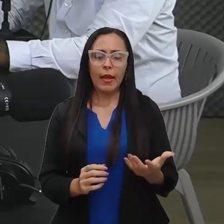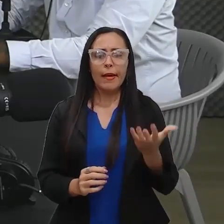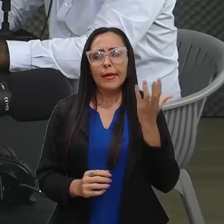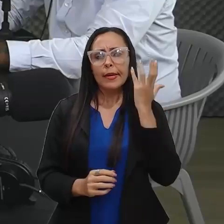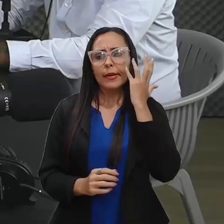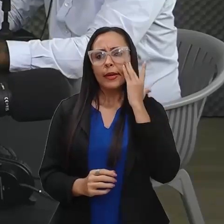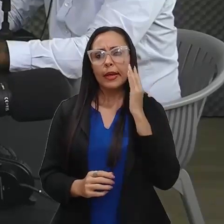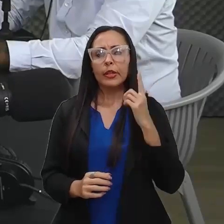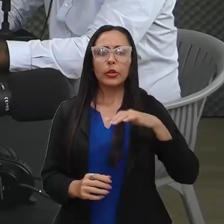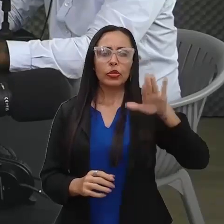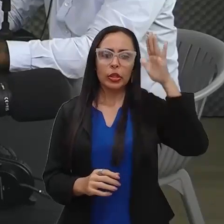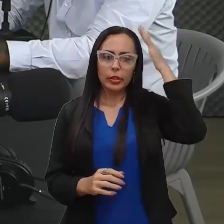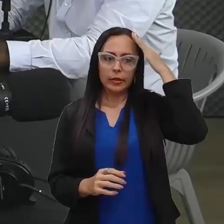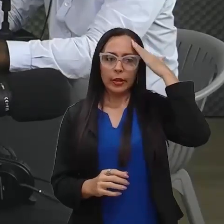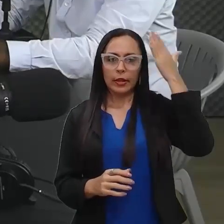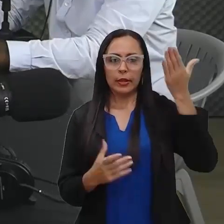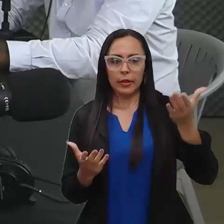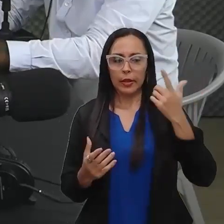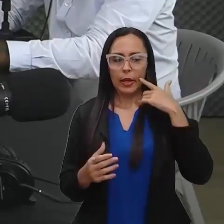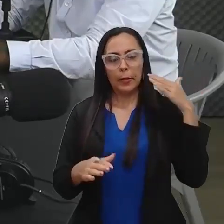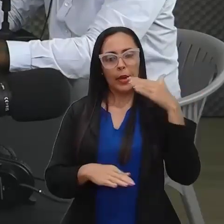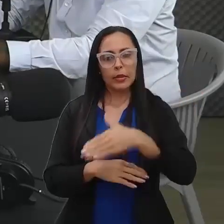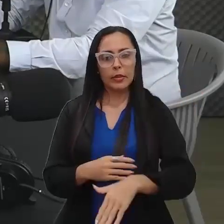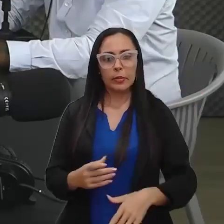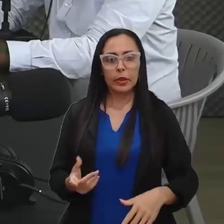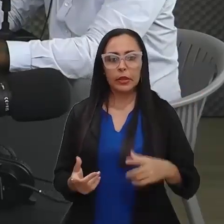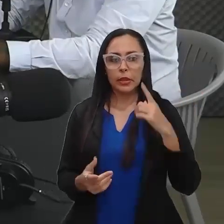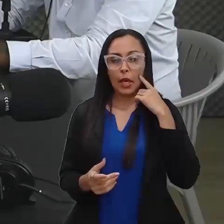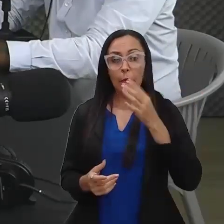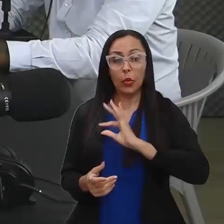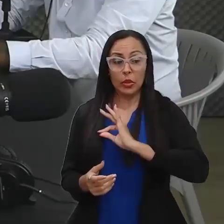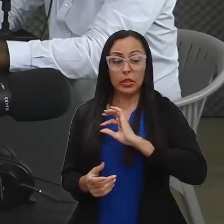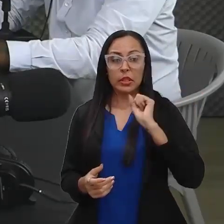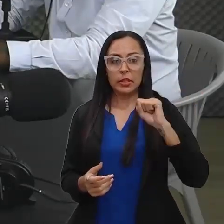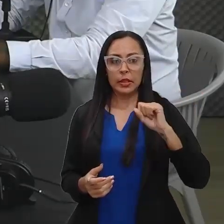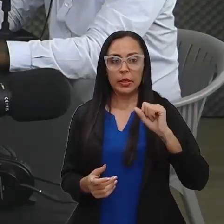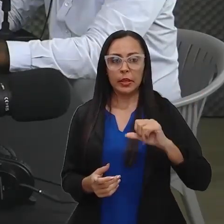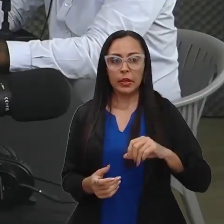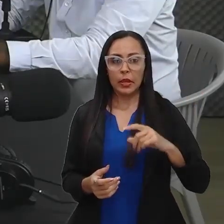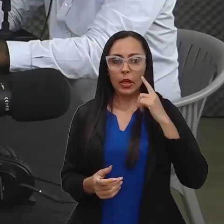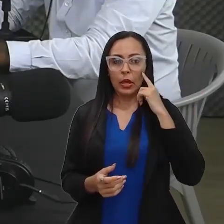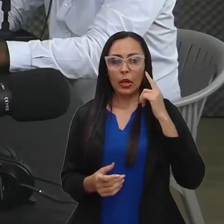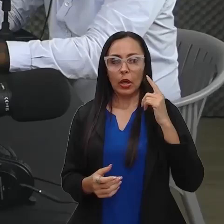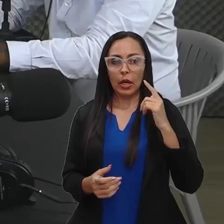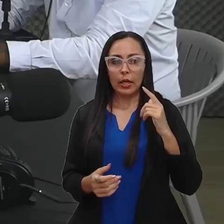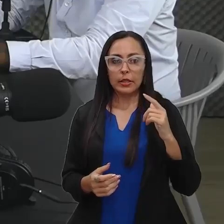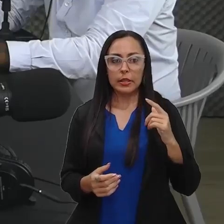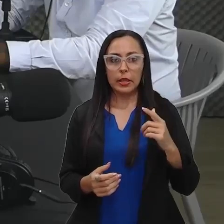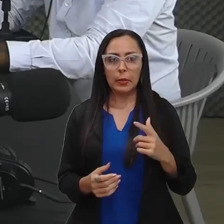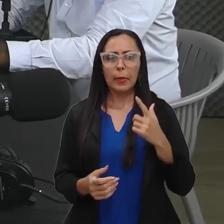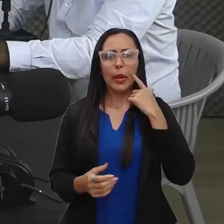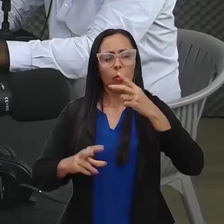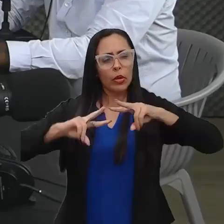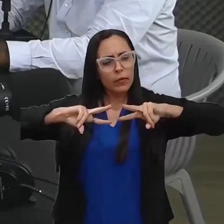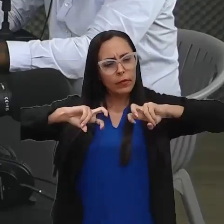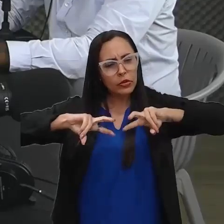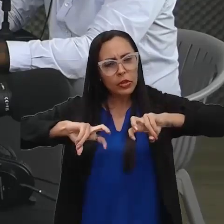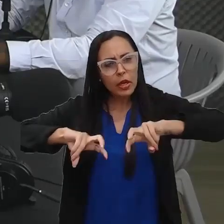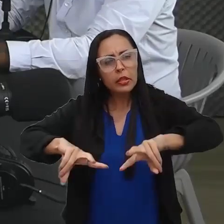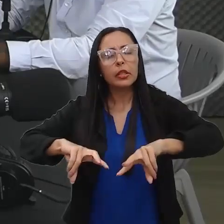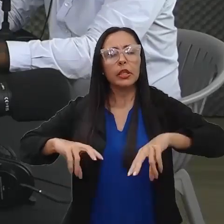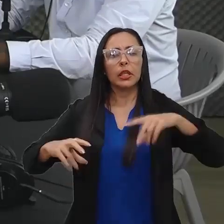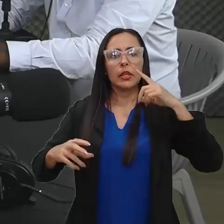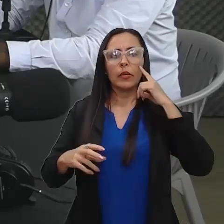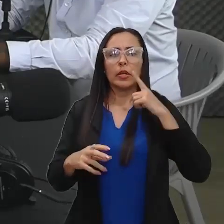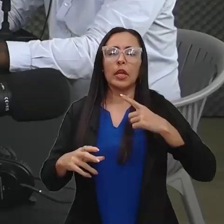Por quem nós entendemos fazer parte disso? A polícia, sim, tá? Seu papel investigativo, ter